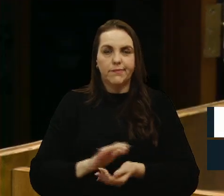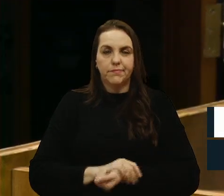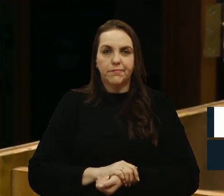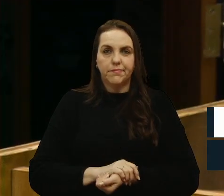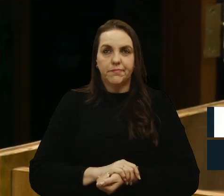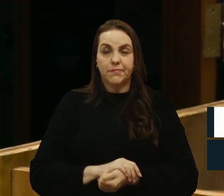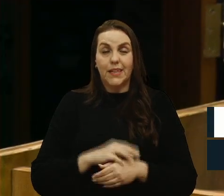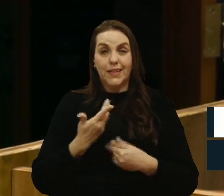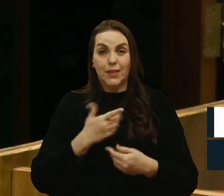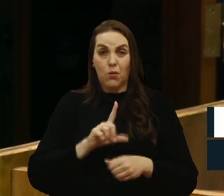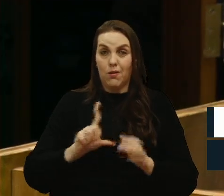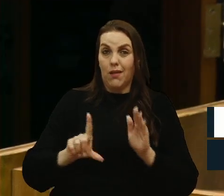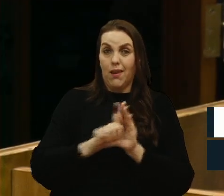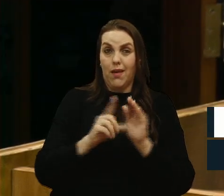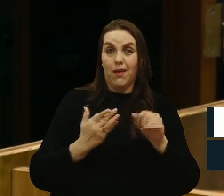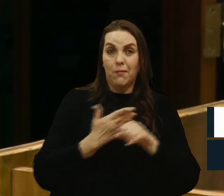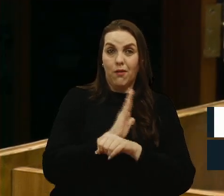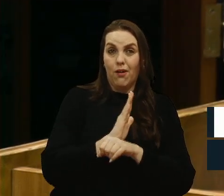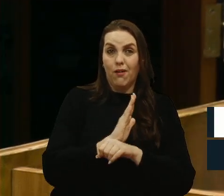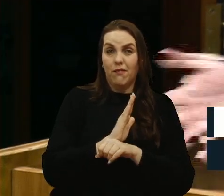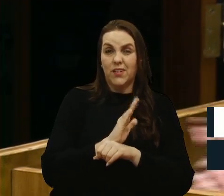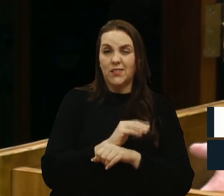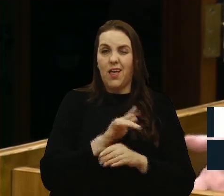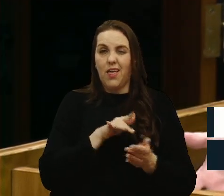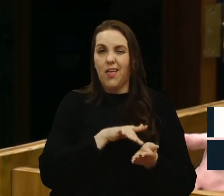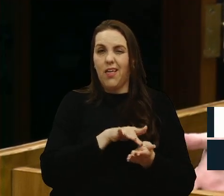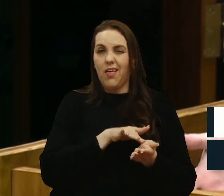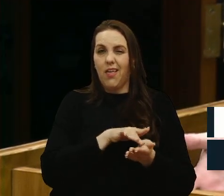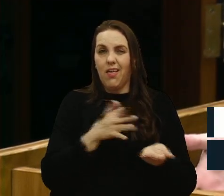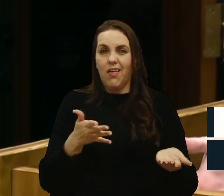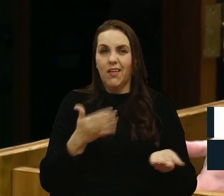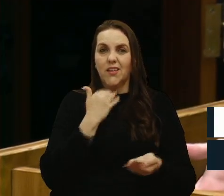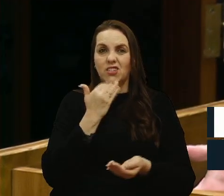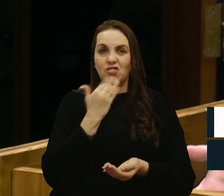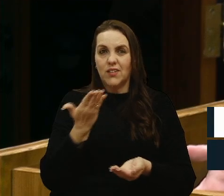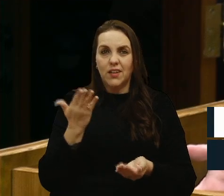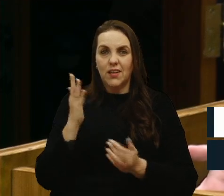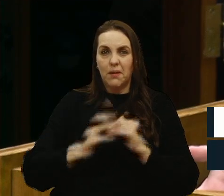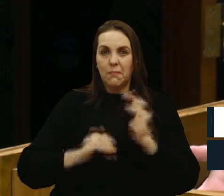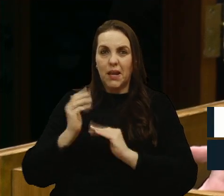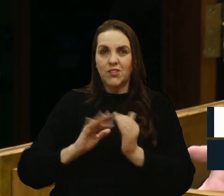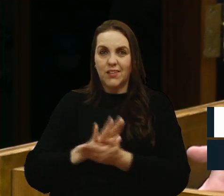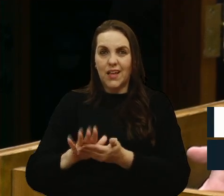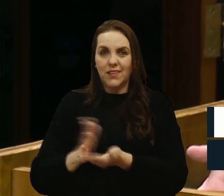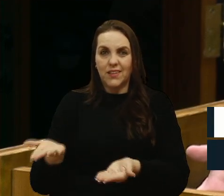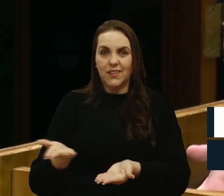Aí sanciona uma lei para inglês ver e não botar em prática, não adianta.